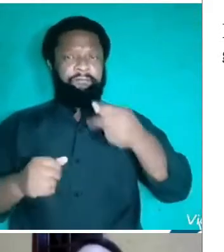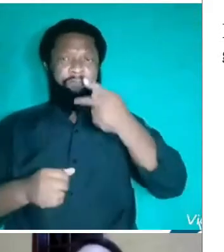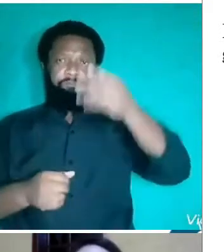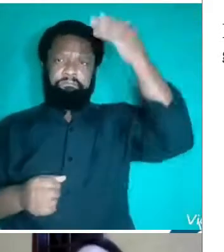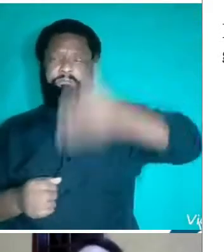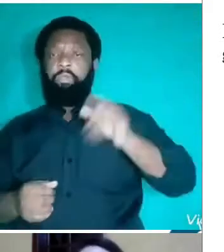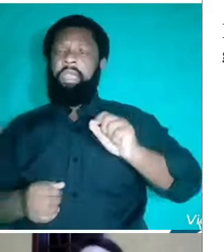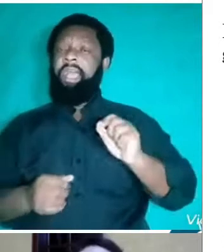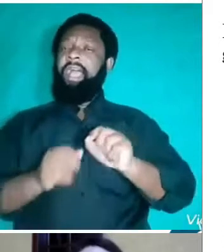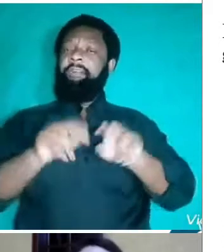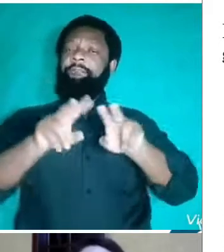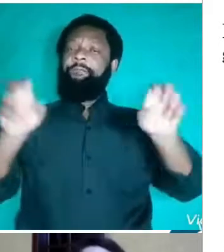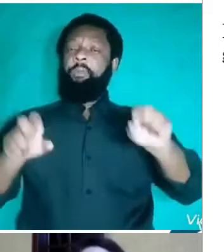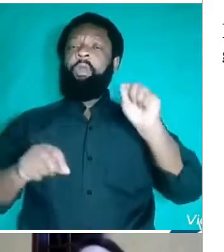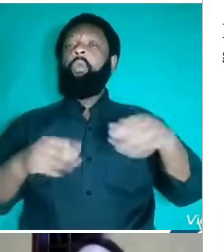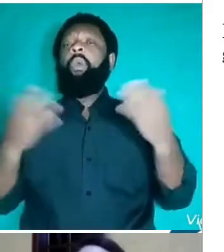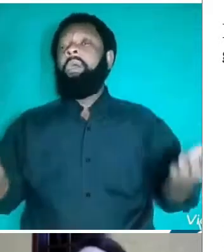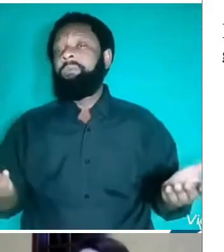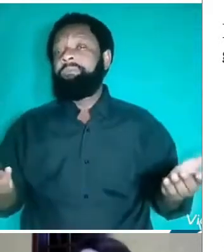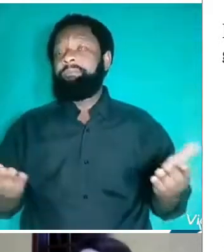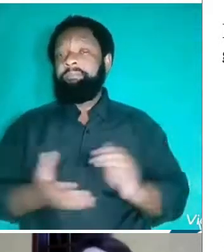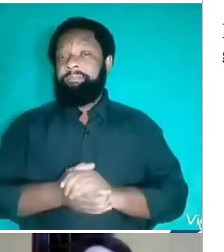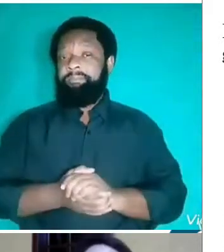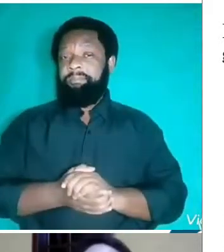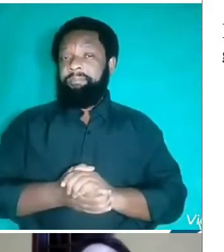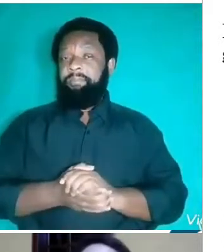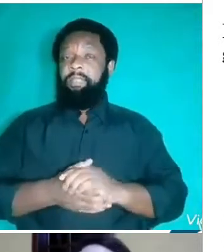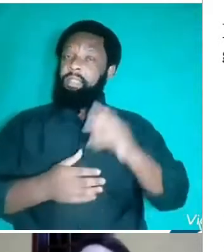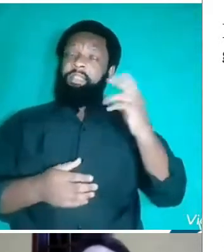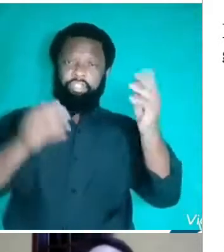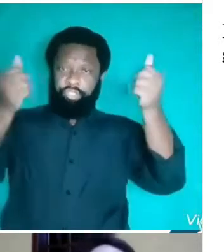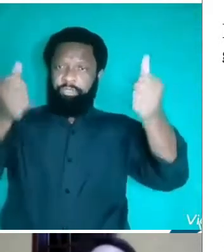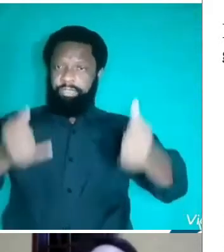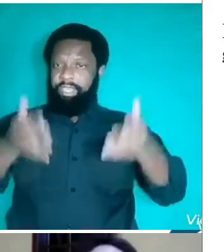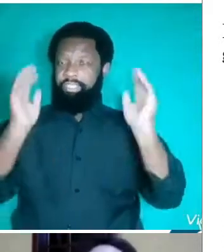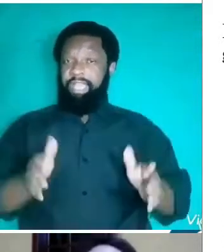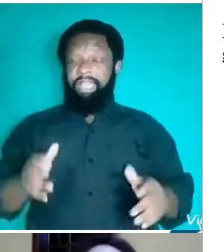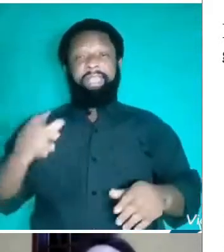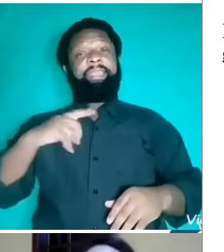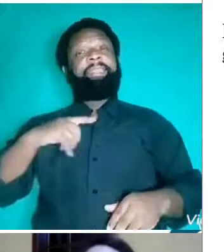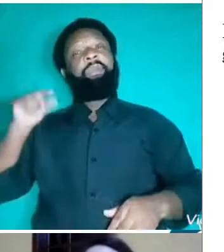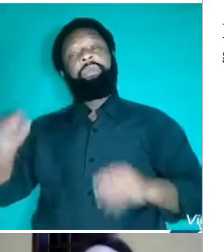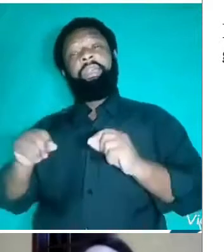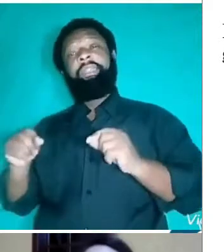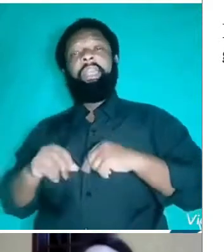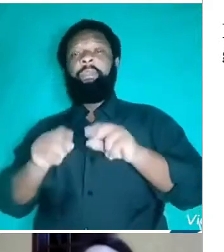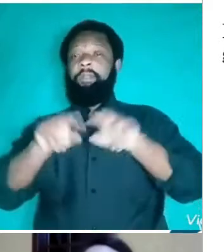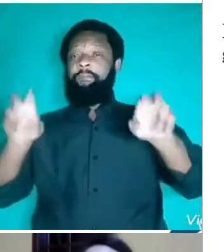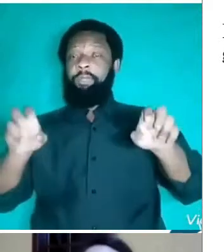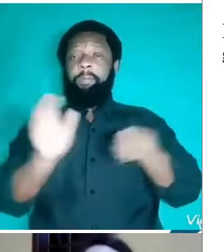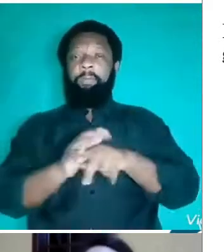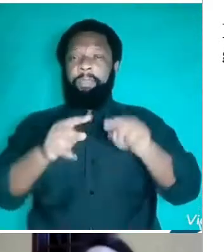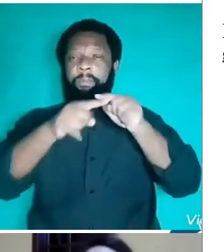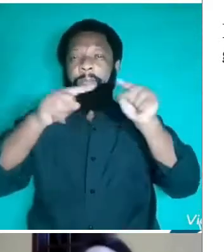que a fórmula molecular da cafeína é, olha só, como eu falei para vocês, aqui nós temos uma